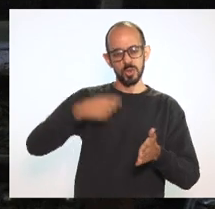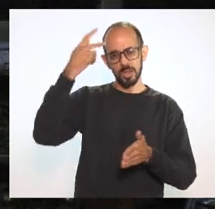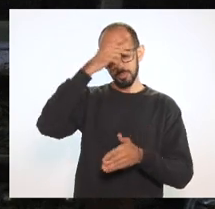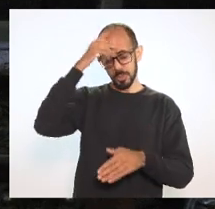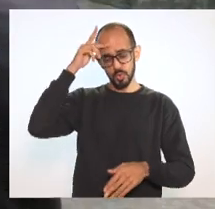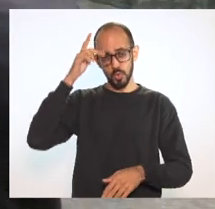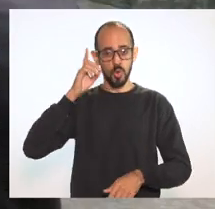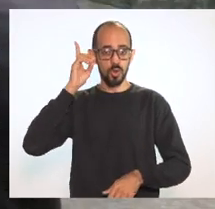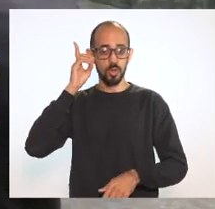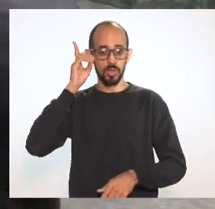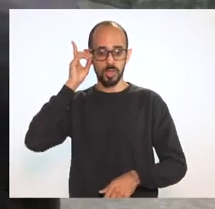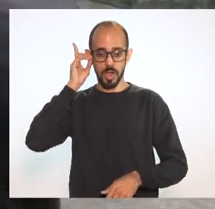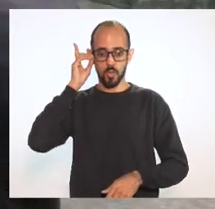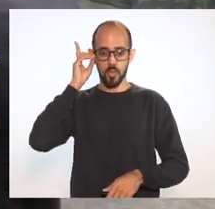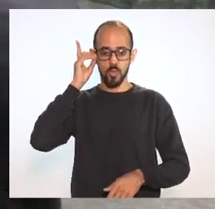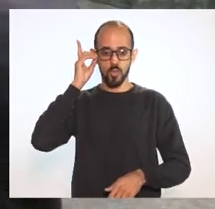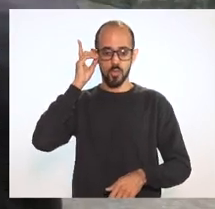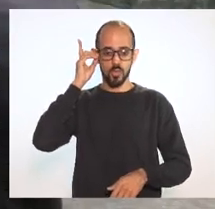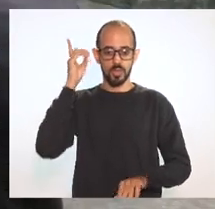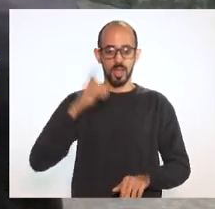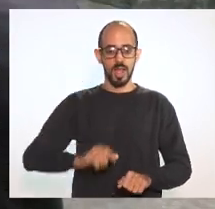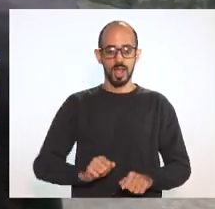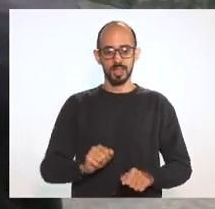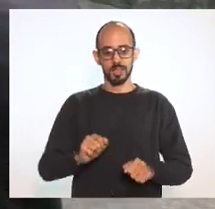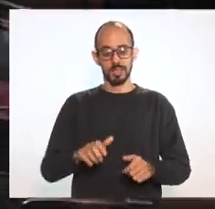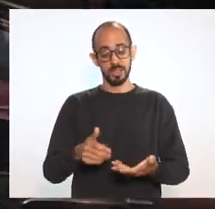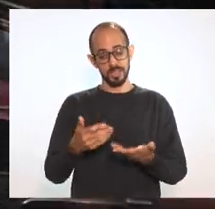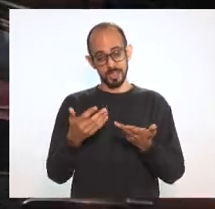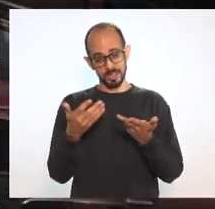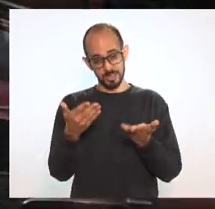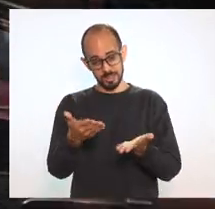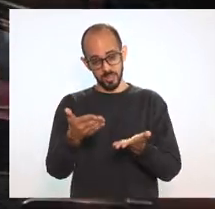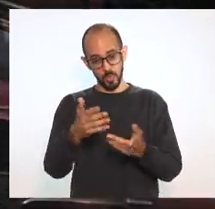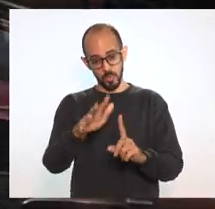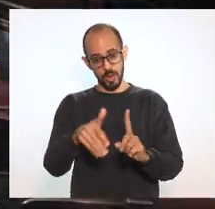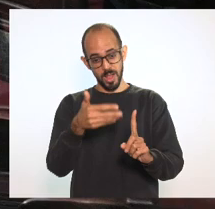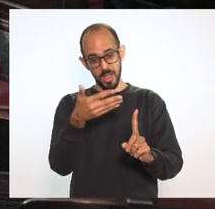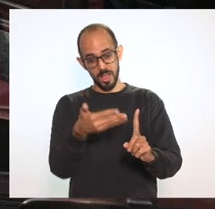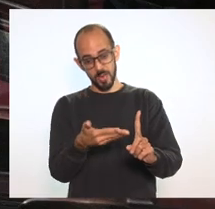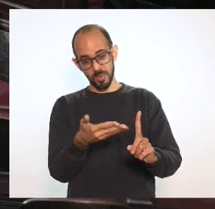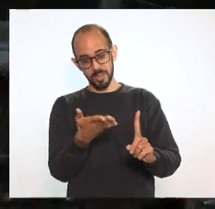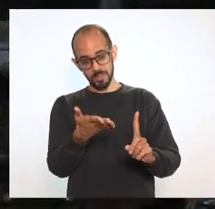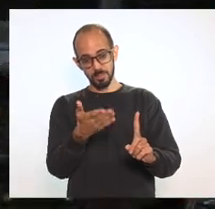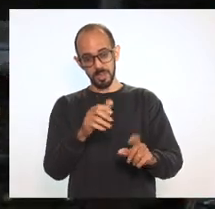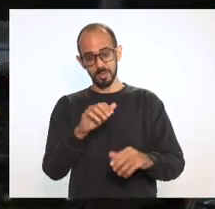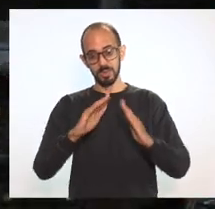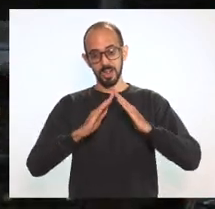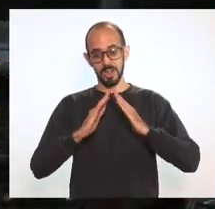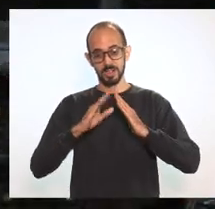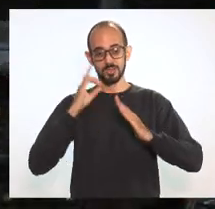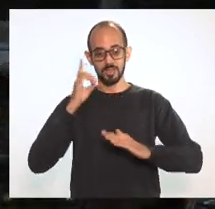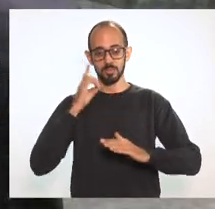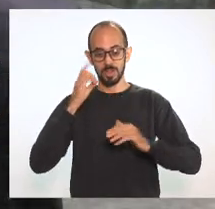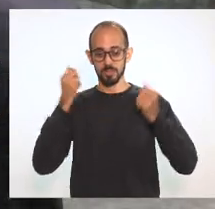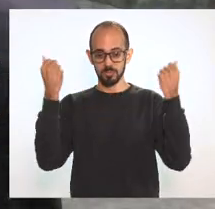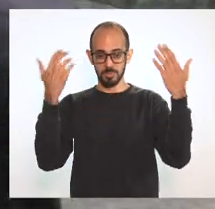Down. Esse é o merecido e justo reconhecimento da LERJ. A todos vocês, parabéns.